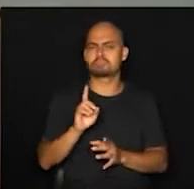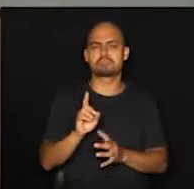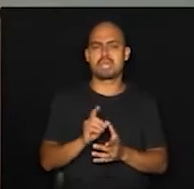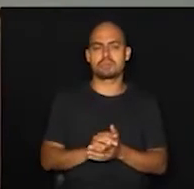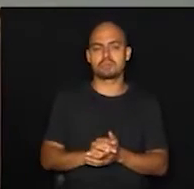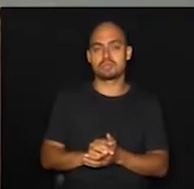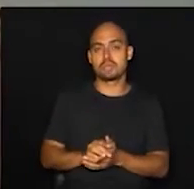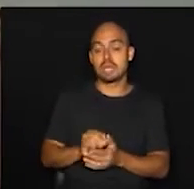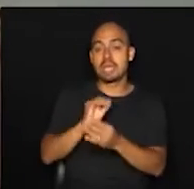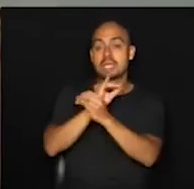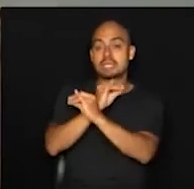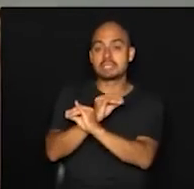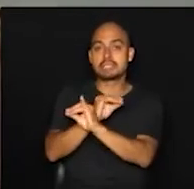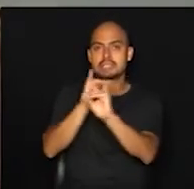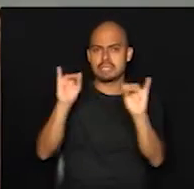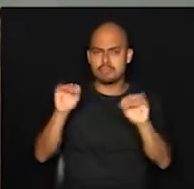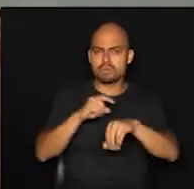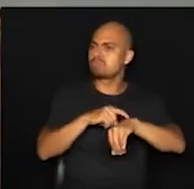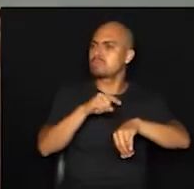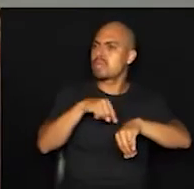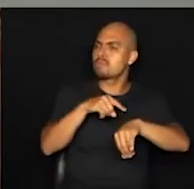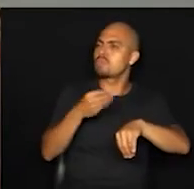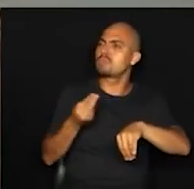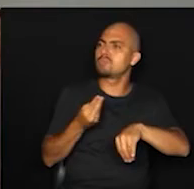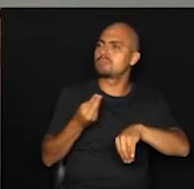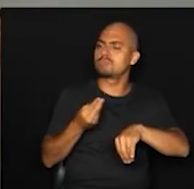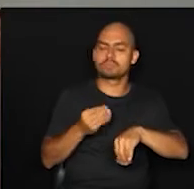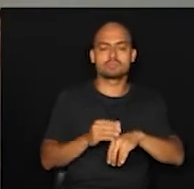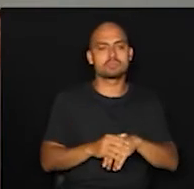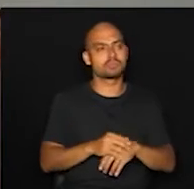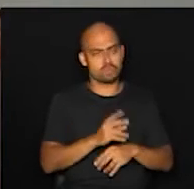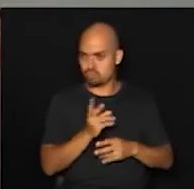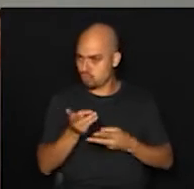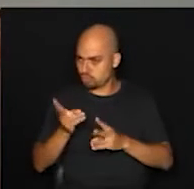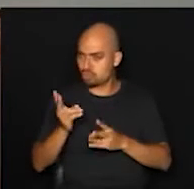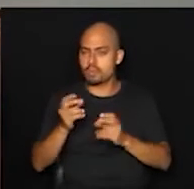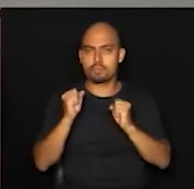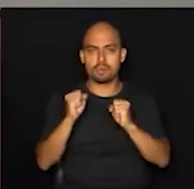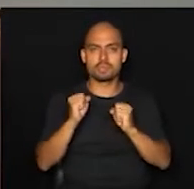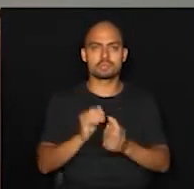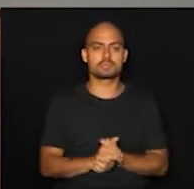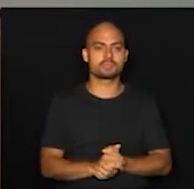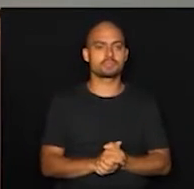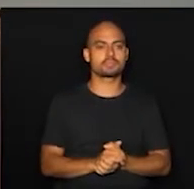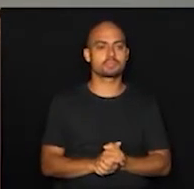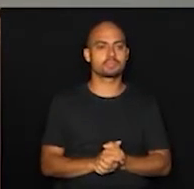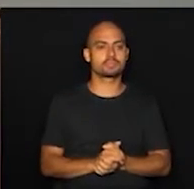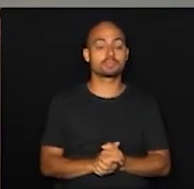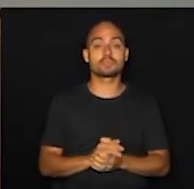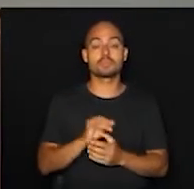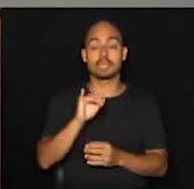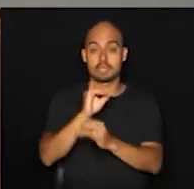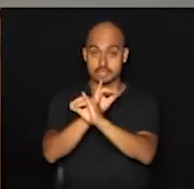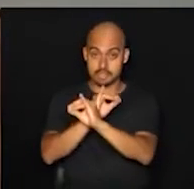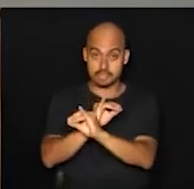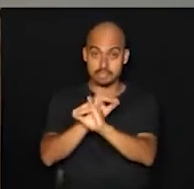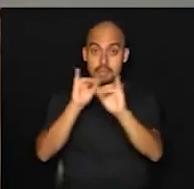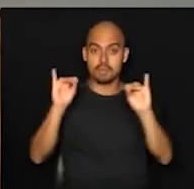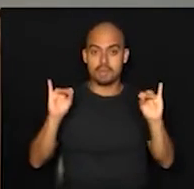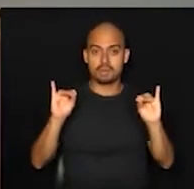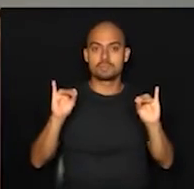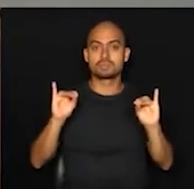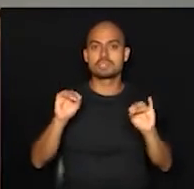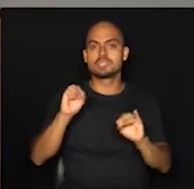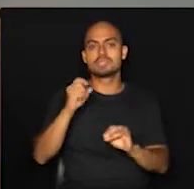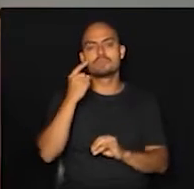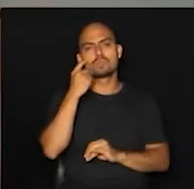figura, não sei se eu já passei muito tempo aí. Não, pode continuar que está ótima a nossa conversa, Bruno. Tá. Dona Isabel, se você olhar